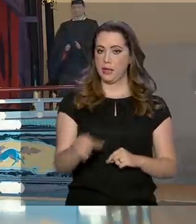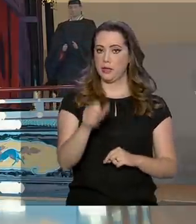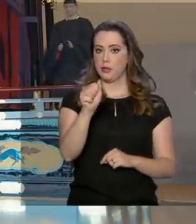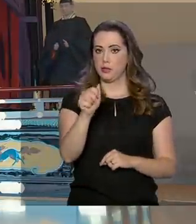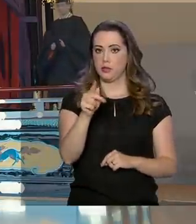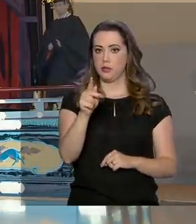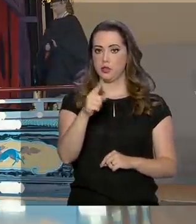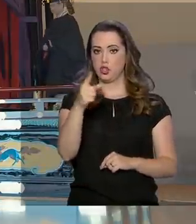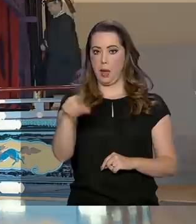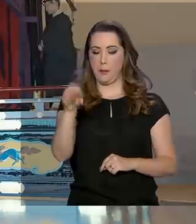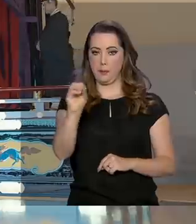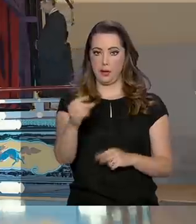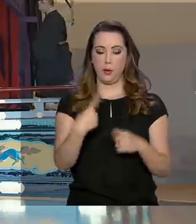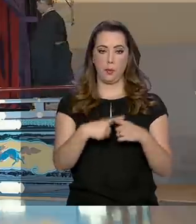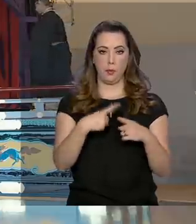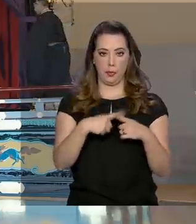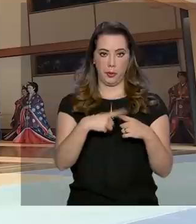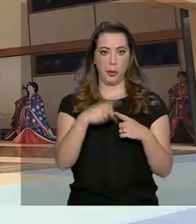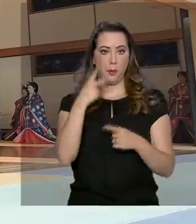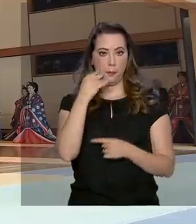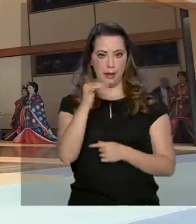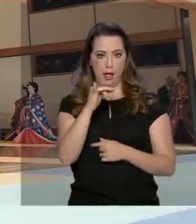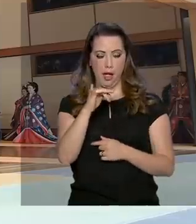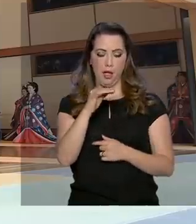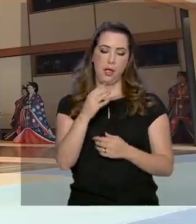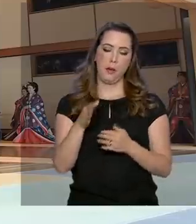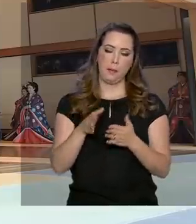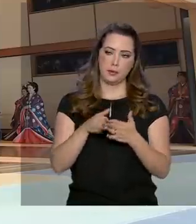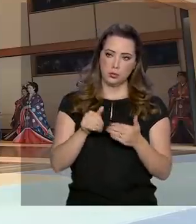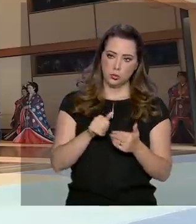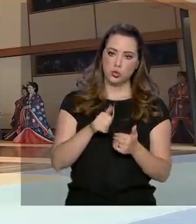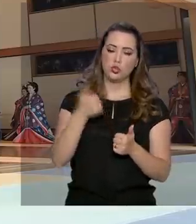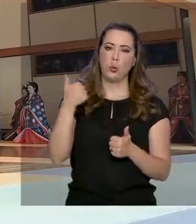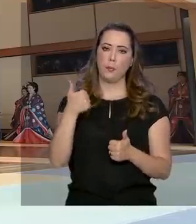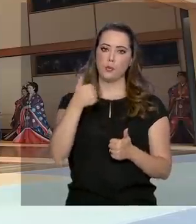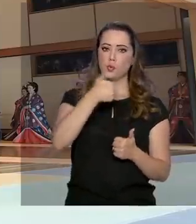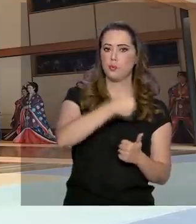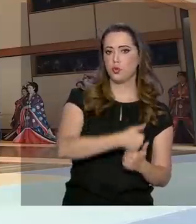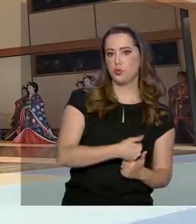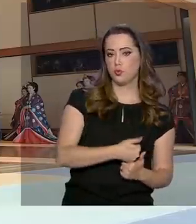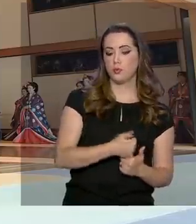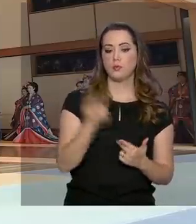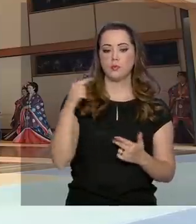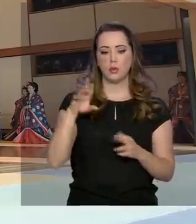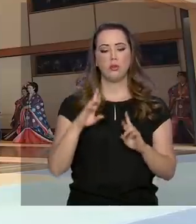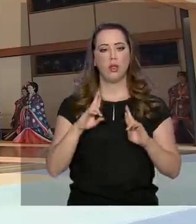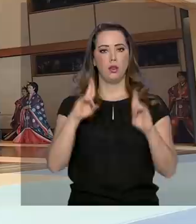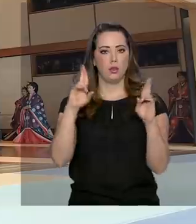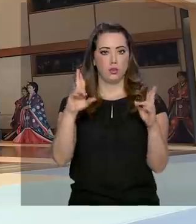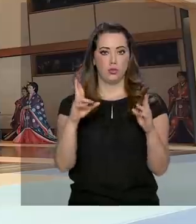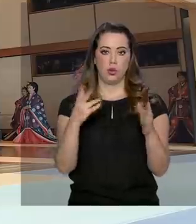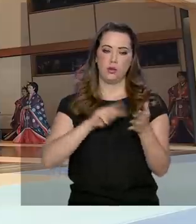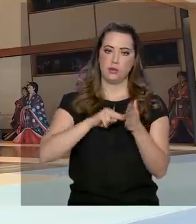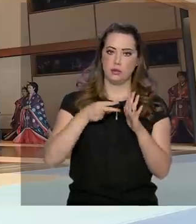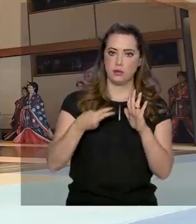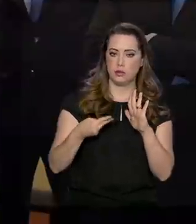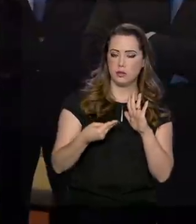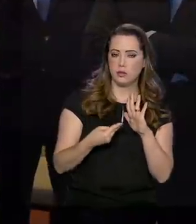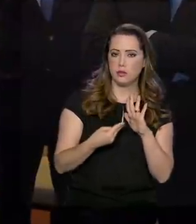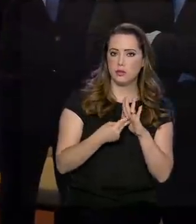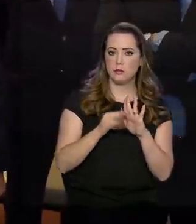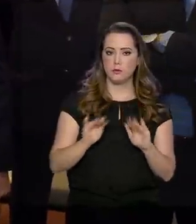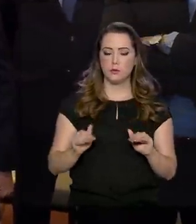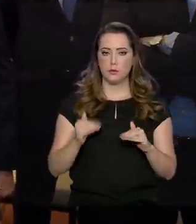nesta dinastia em mais de dois séculos. A cerimônia com rituais religiosos simboliza a ascensão ao trono do crisântemo.